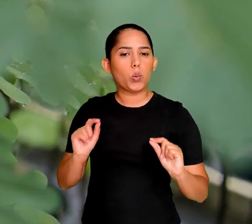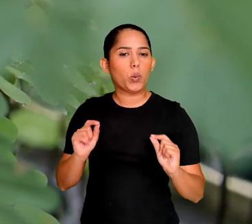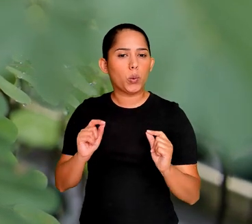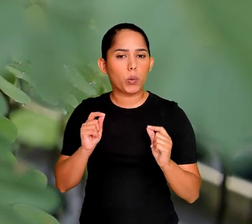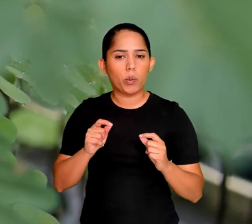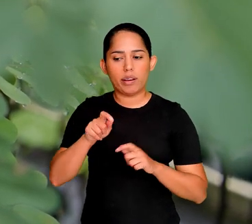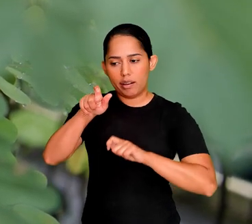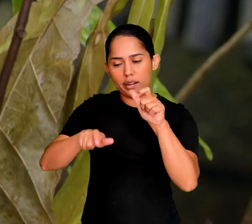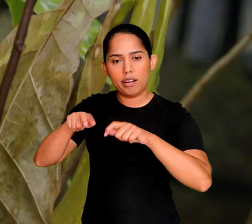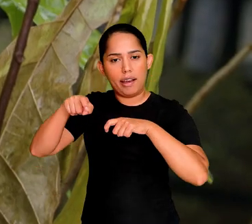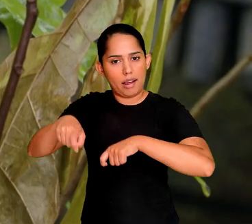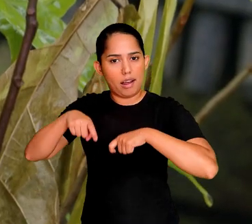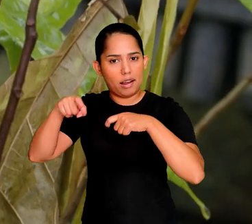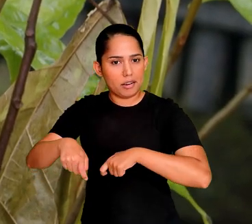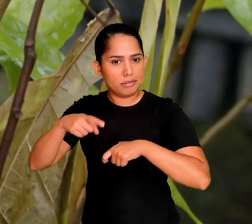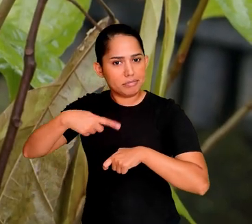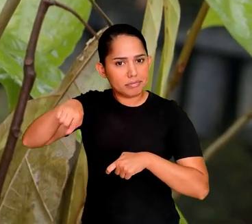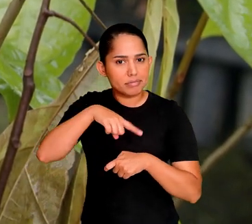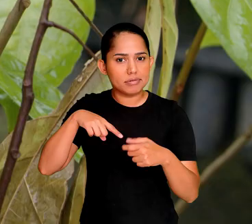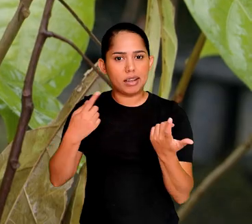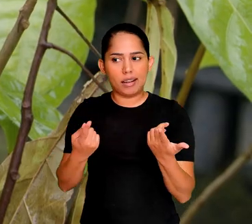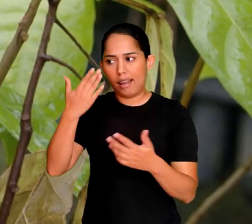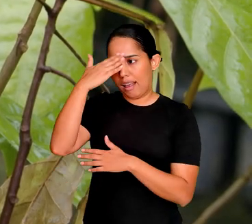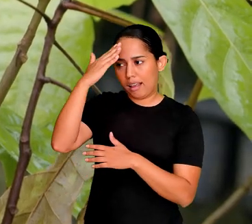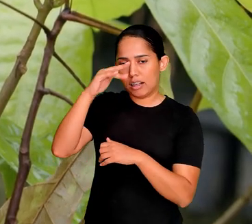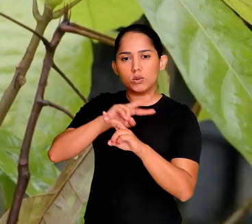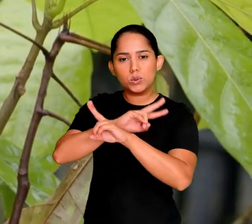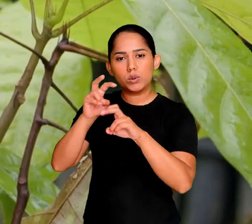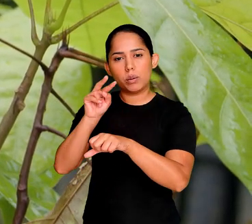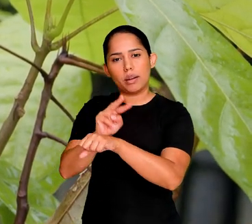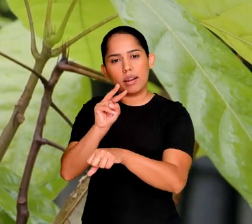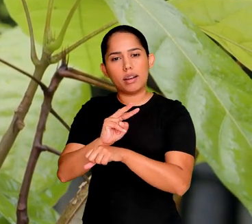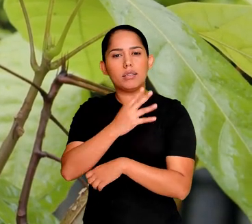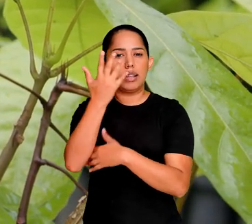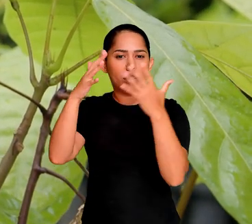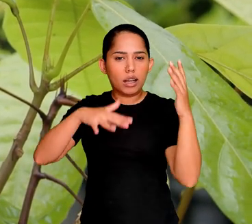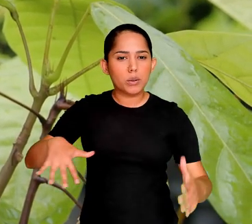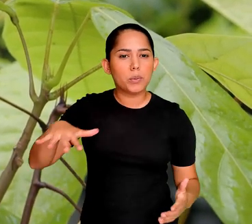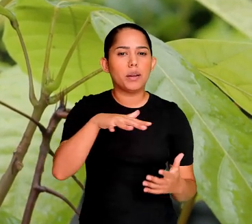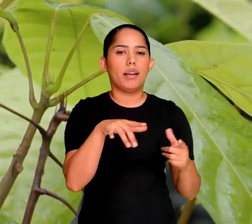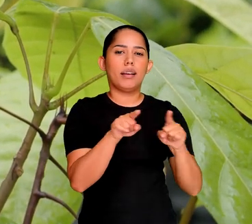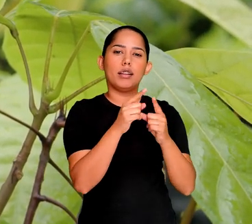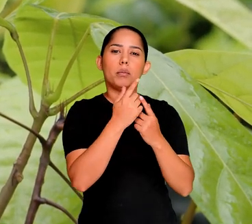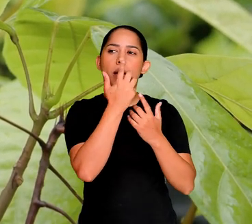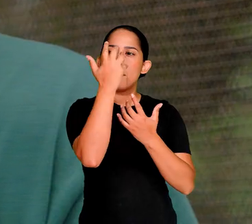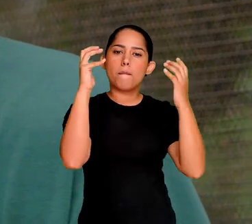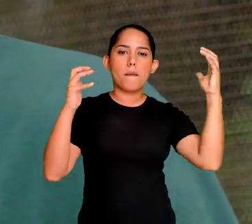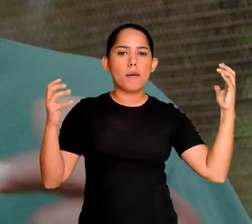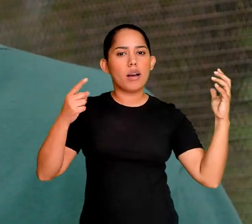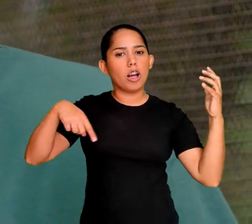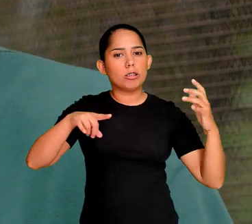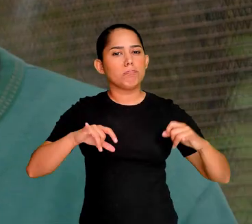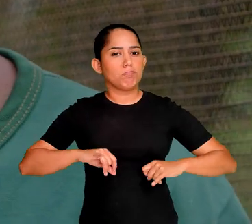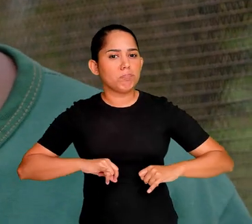que os agricultores que a gente estava, né, fazendo com que eles entendessem a conservação da natureza, conservação das árvores, eles